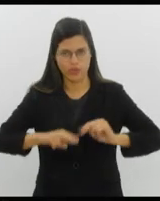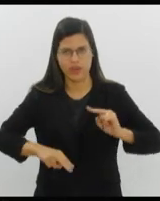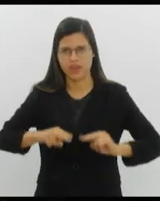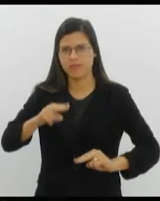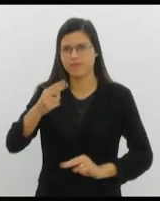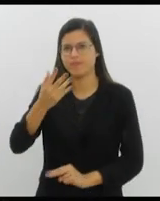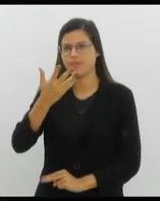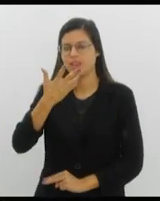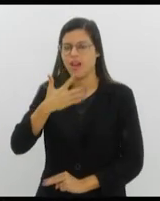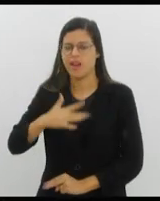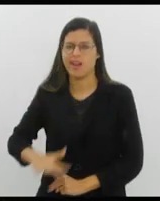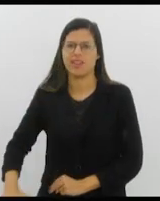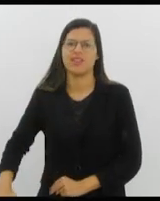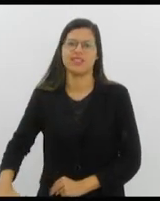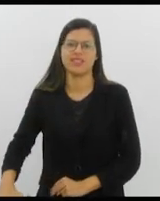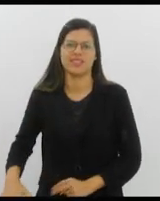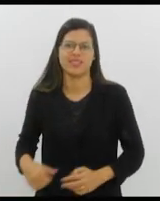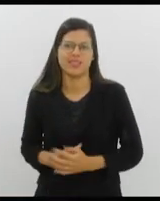Crianças